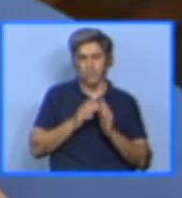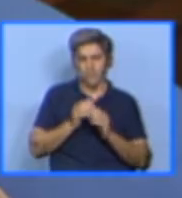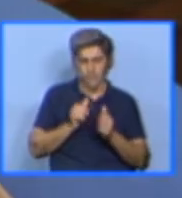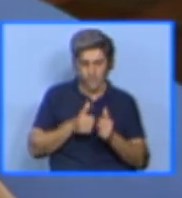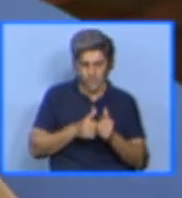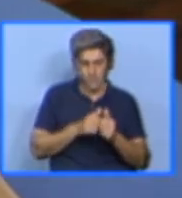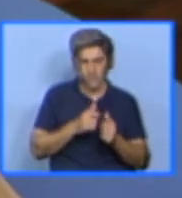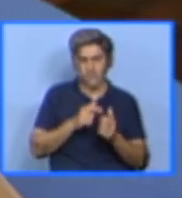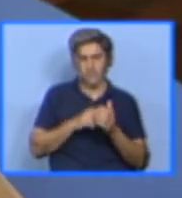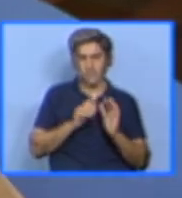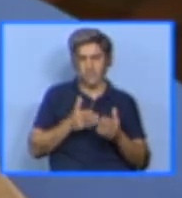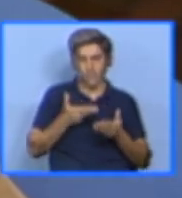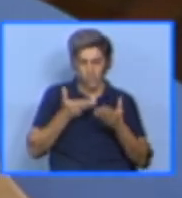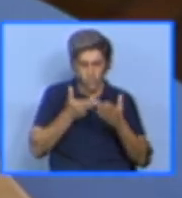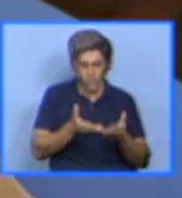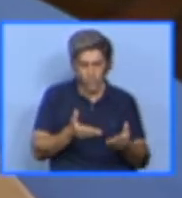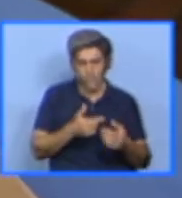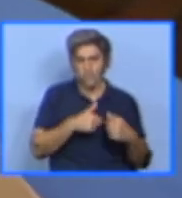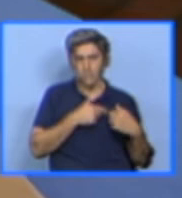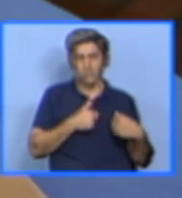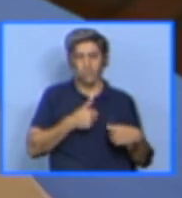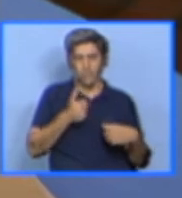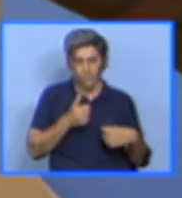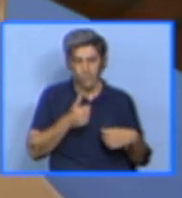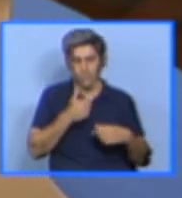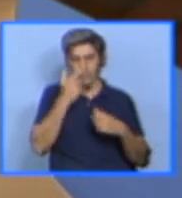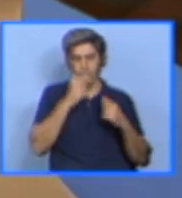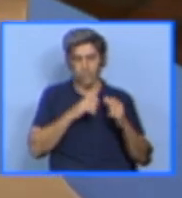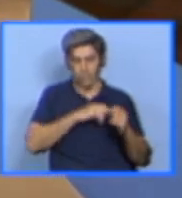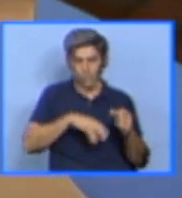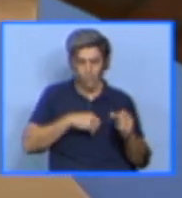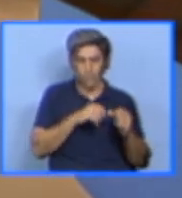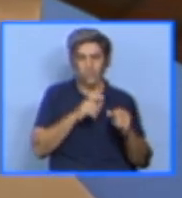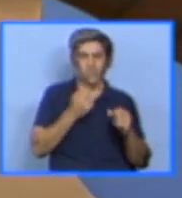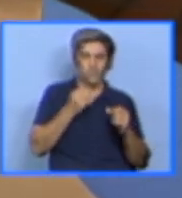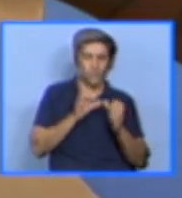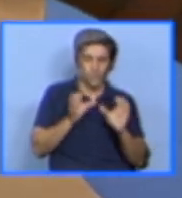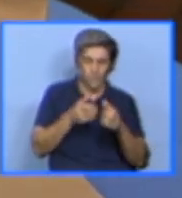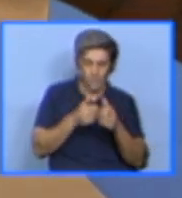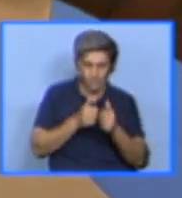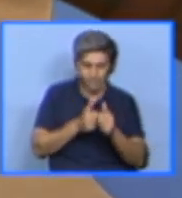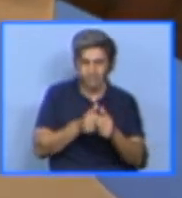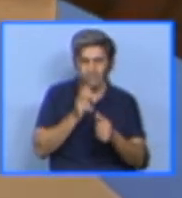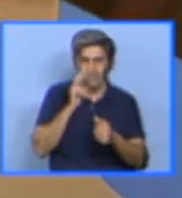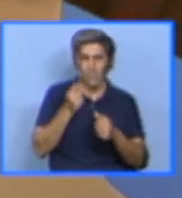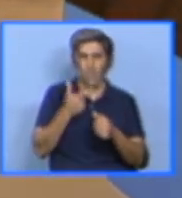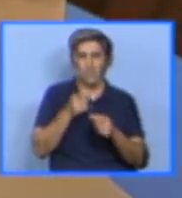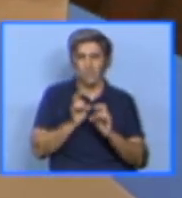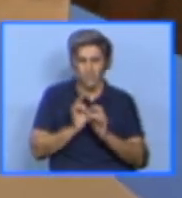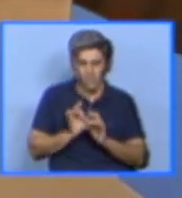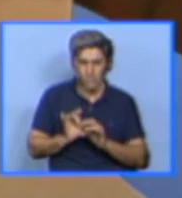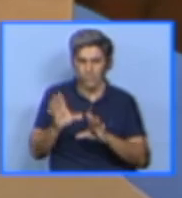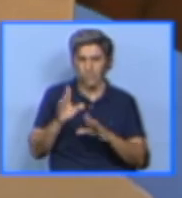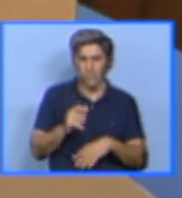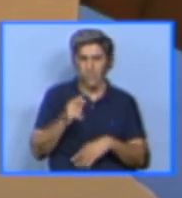hoje é necessária esta ajuda, esta generosidade dos benfeitores de todo o mundo para estas comunidades que estão a ser perseguidas e que estão a ser quase que expulsas, e